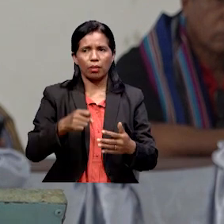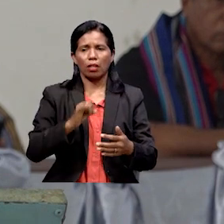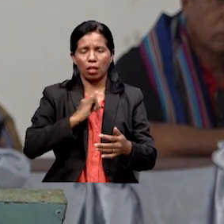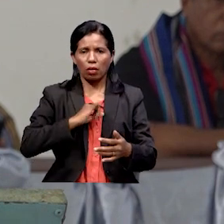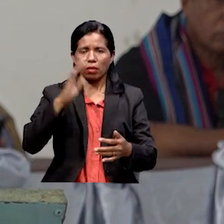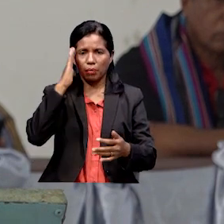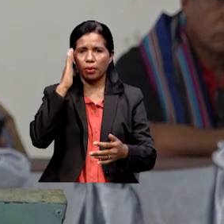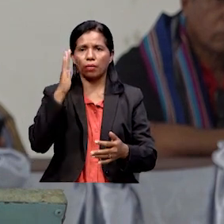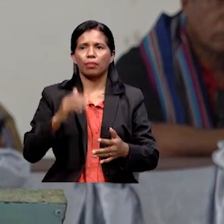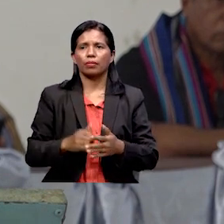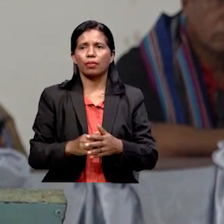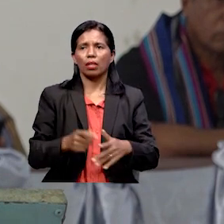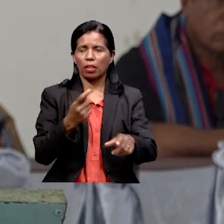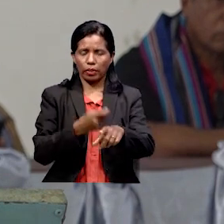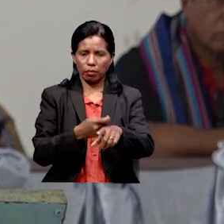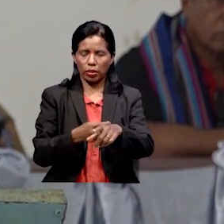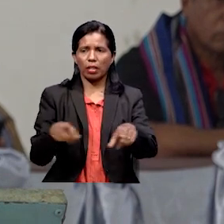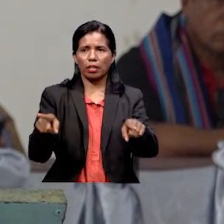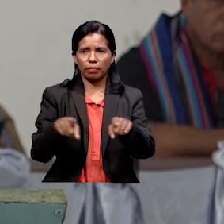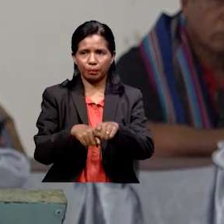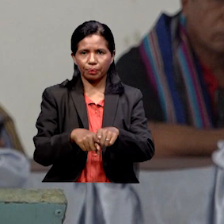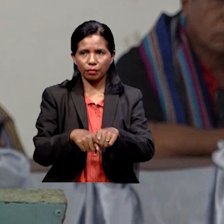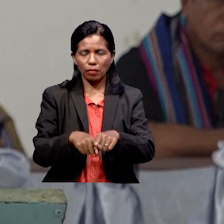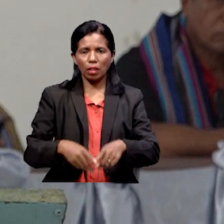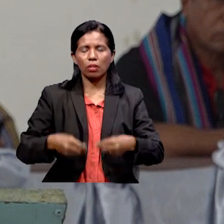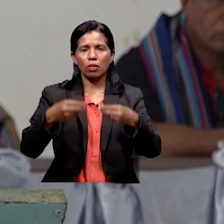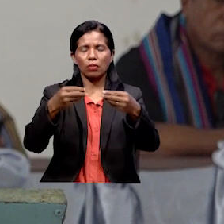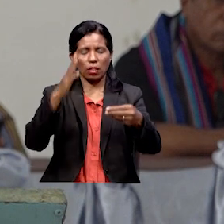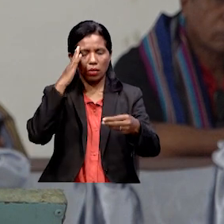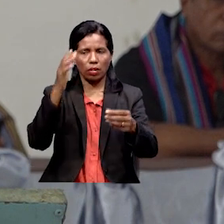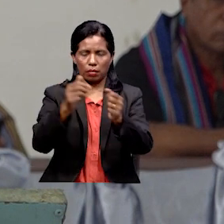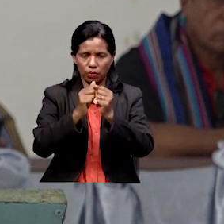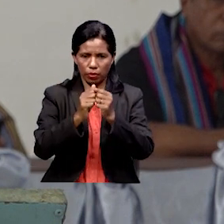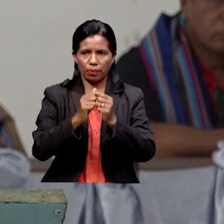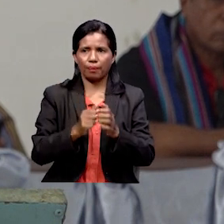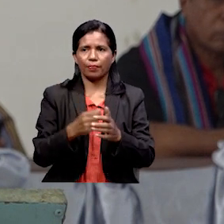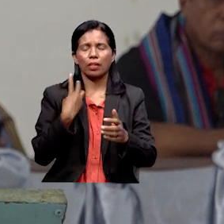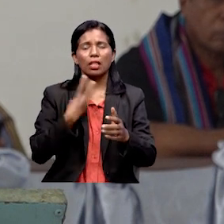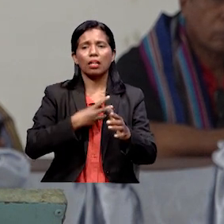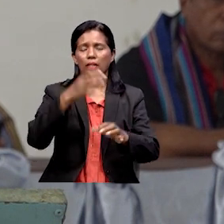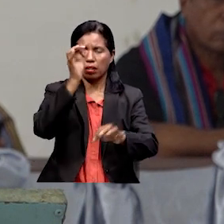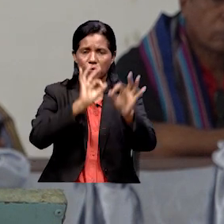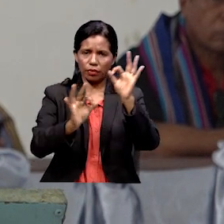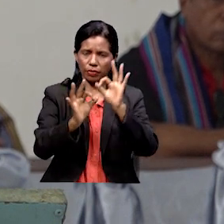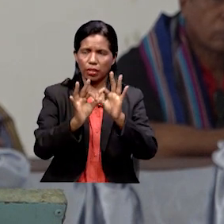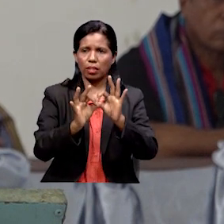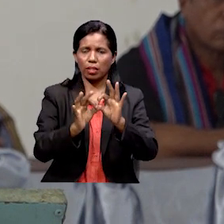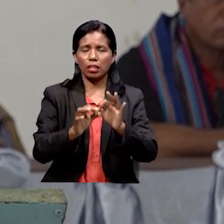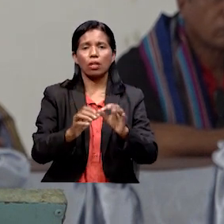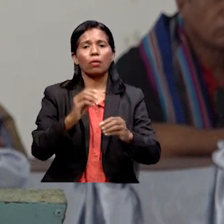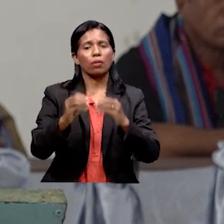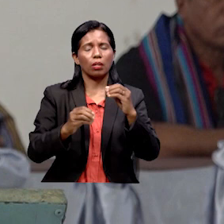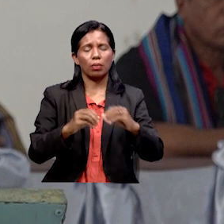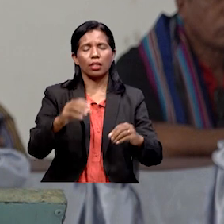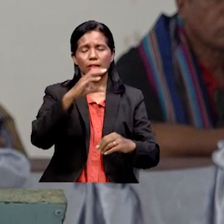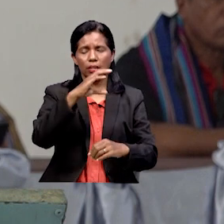encata. E é momento Sira Sané, momento Sira Tifano e Mamalu. Itafia, encata que Sessia se mete em